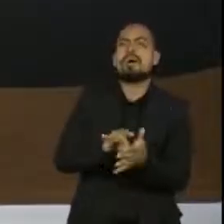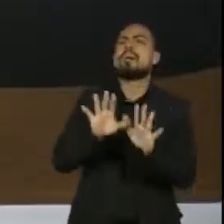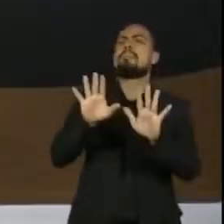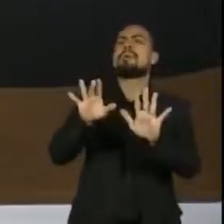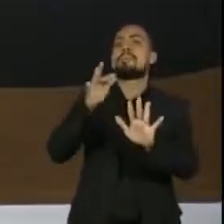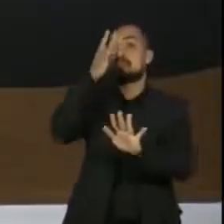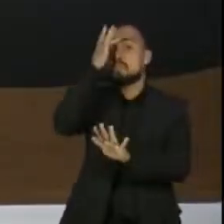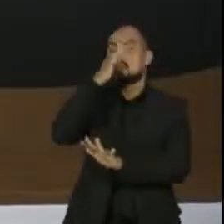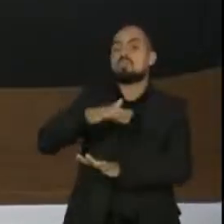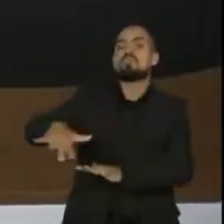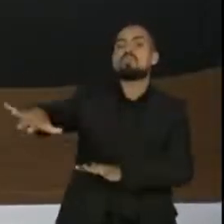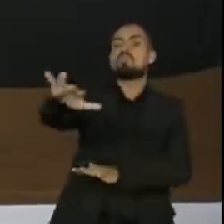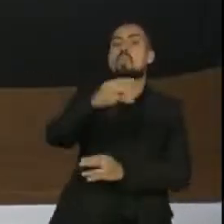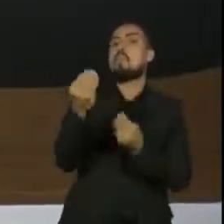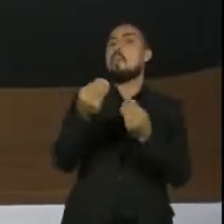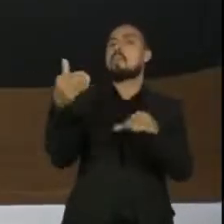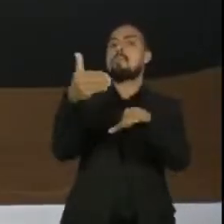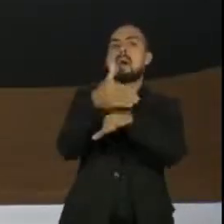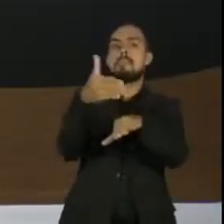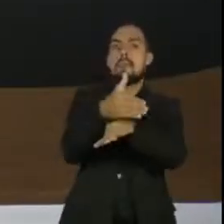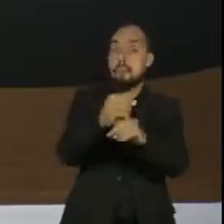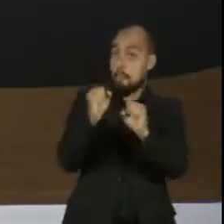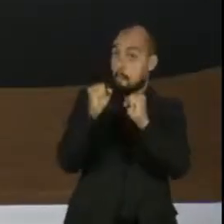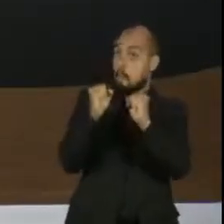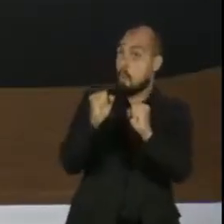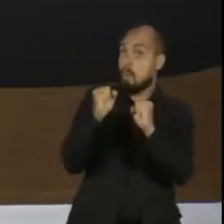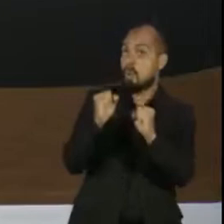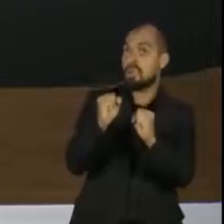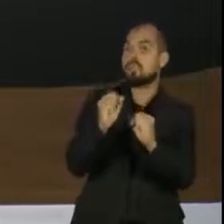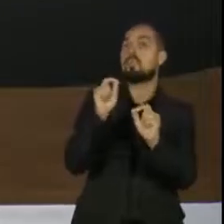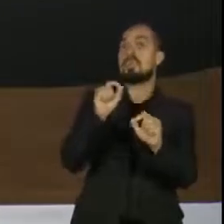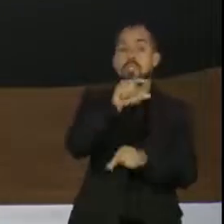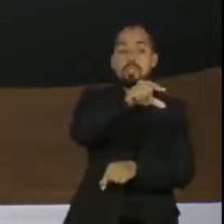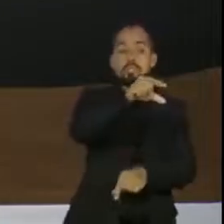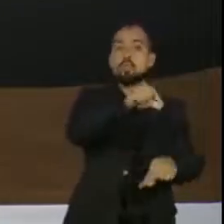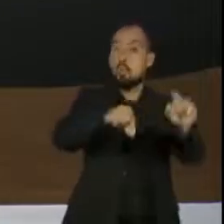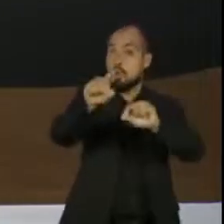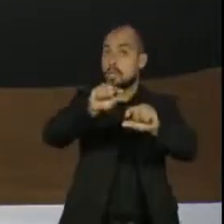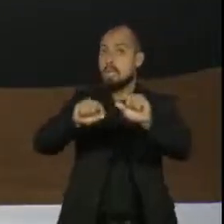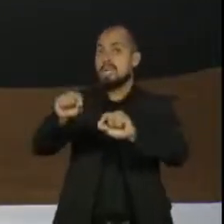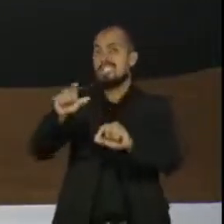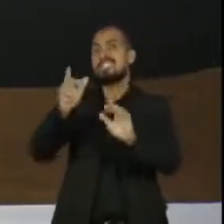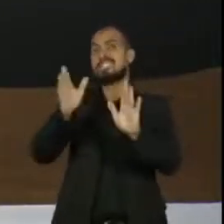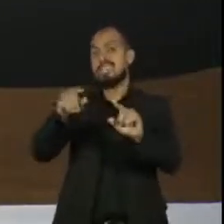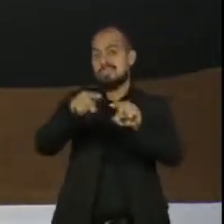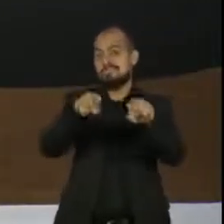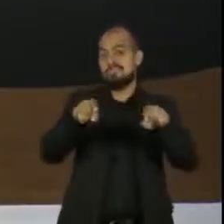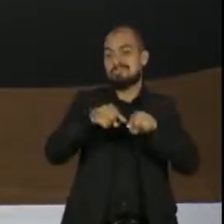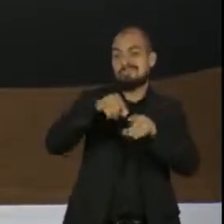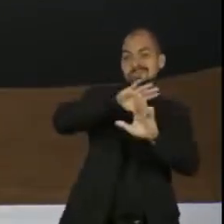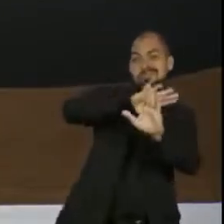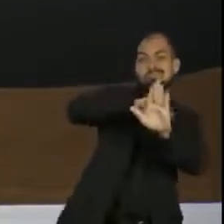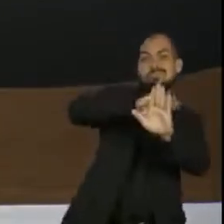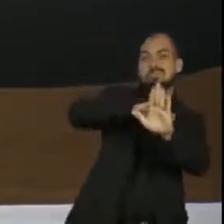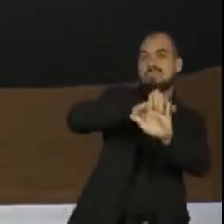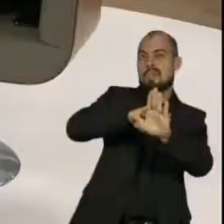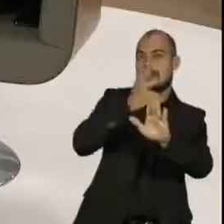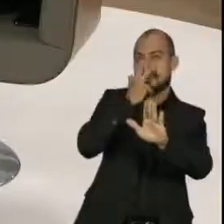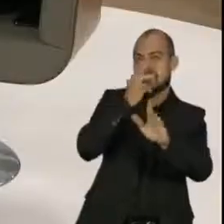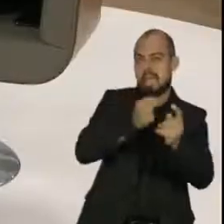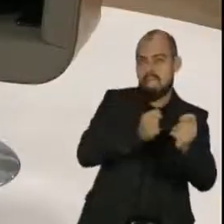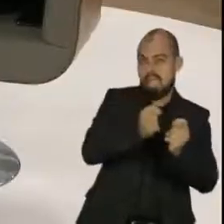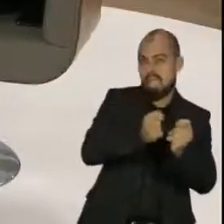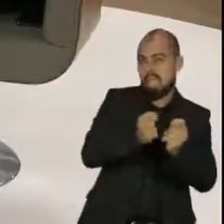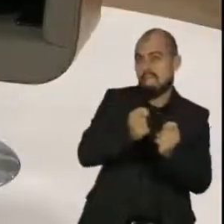população tem de participar o pode participar de uma escolha que se dá muito nos Bastidores muito na base do conchavo de